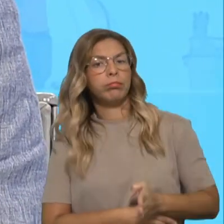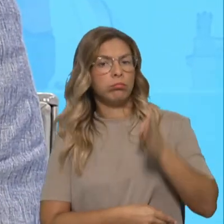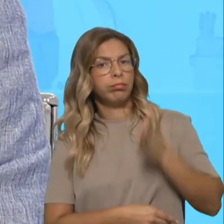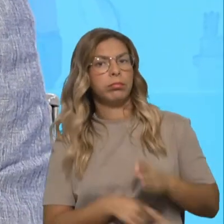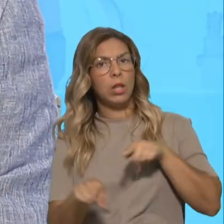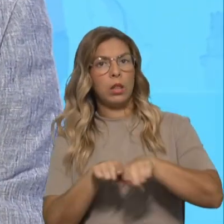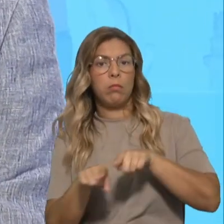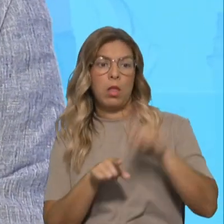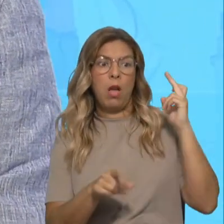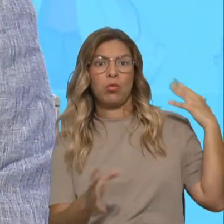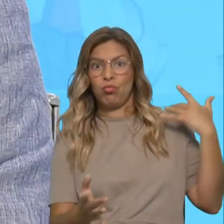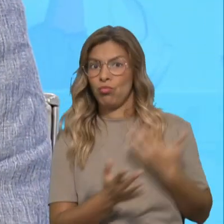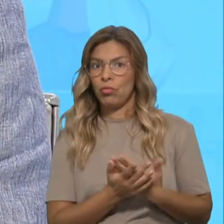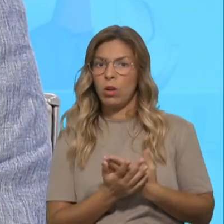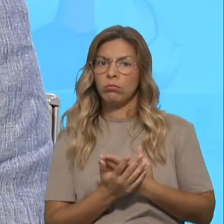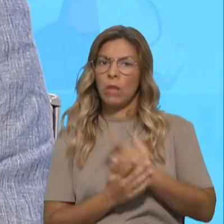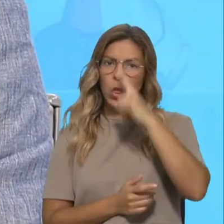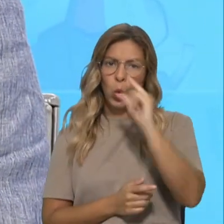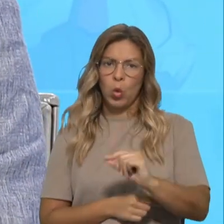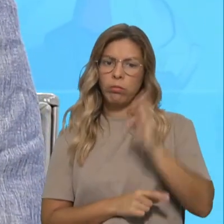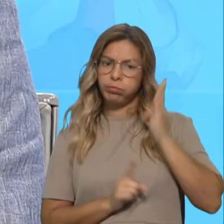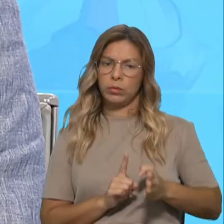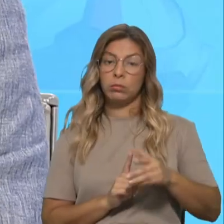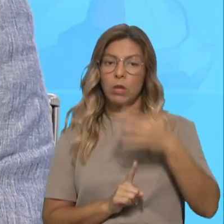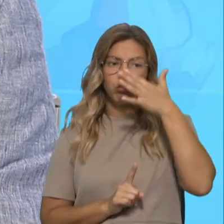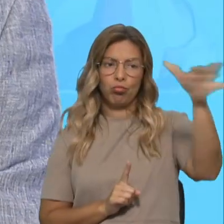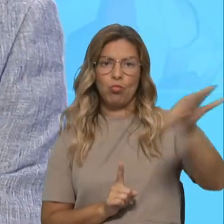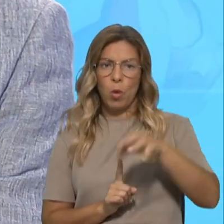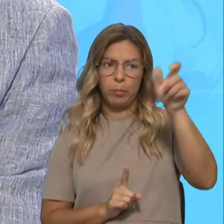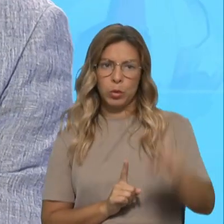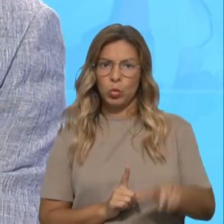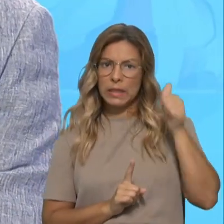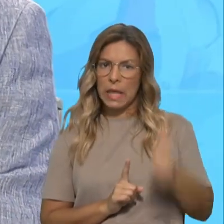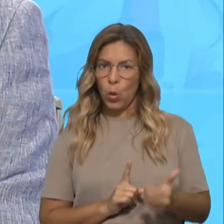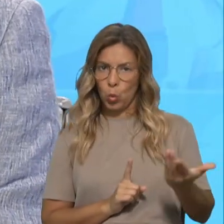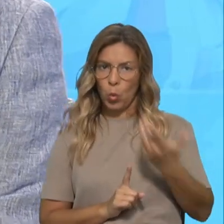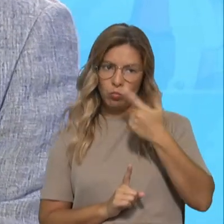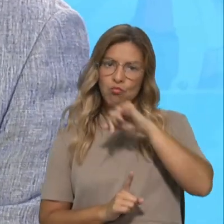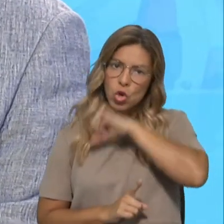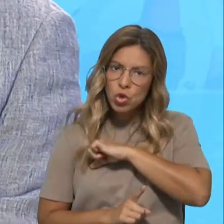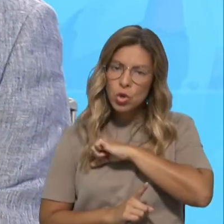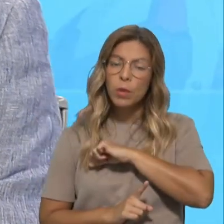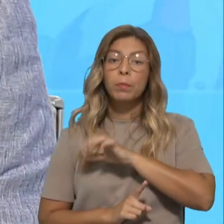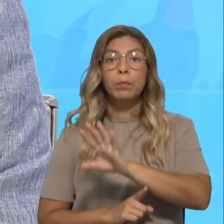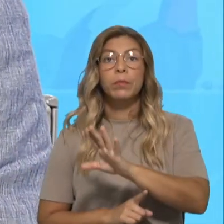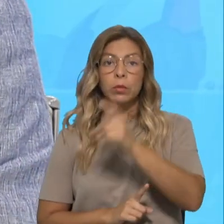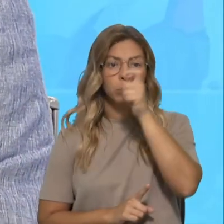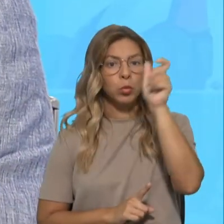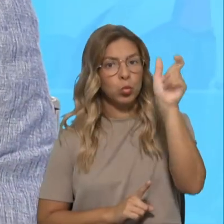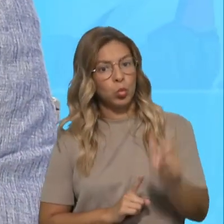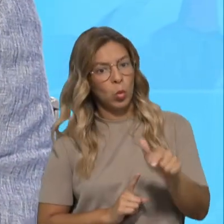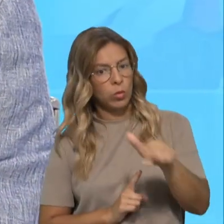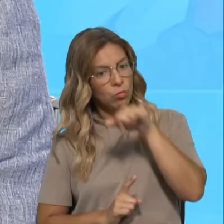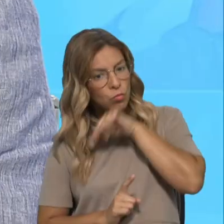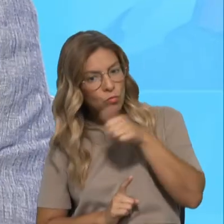muitos anos, é que é preciso acertar no ditador, e isso é raro, não é? Portanto, que haja um bom soberano que